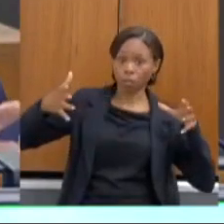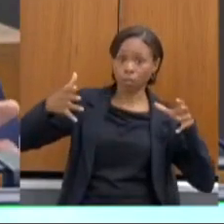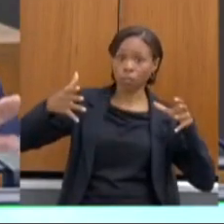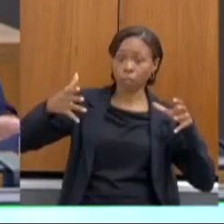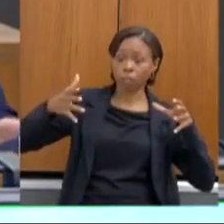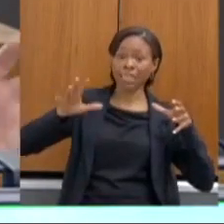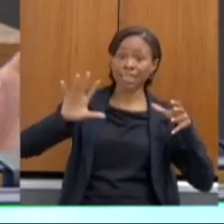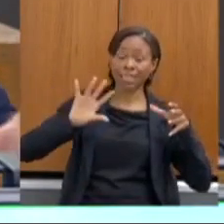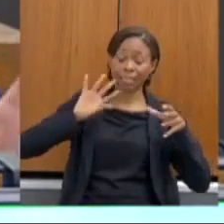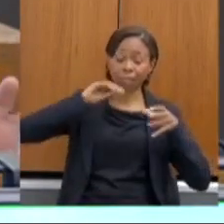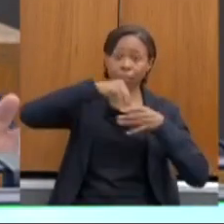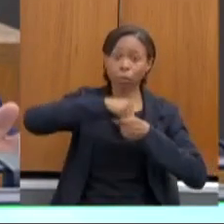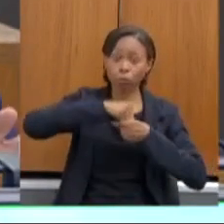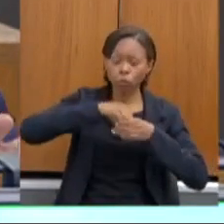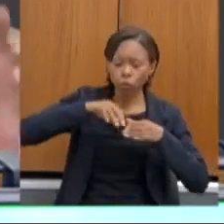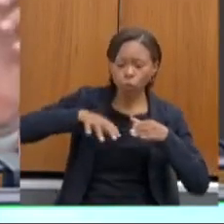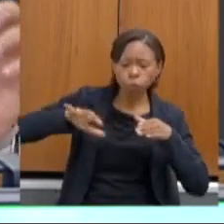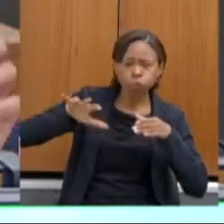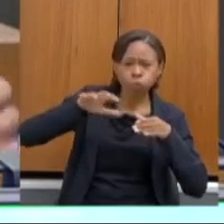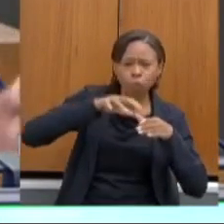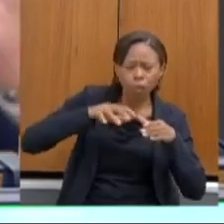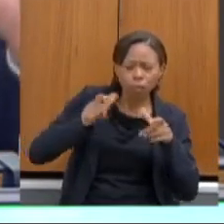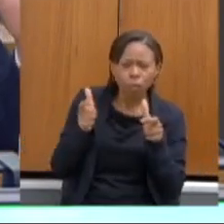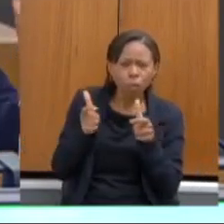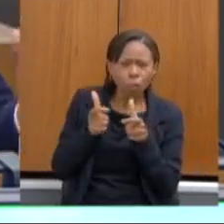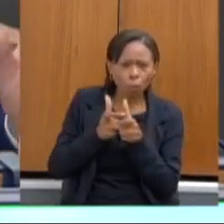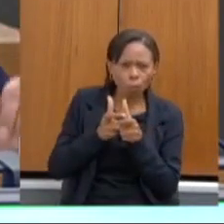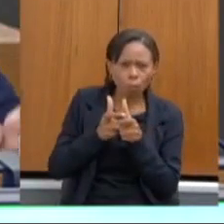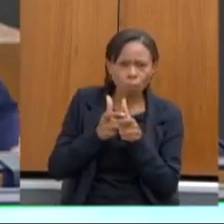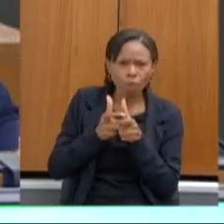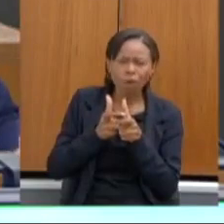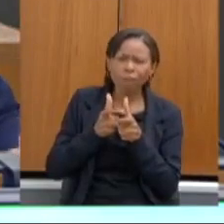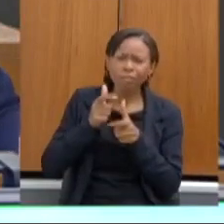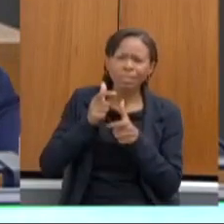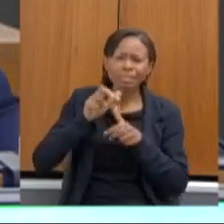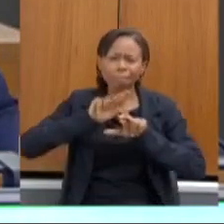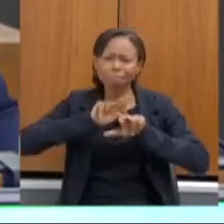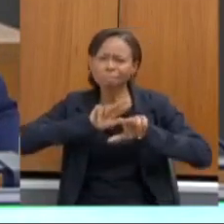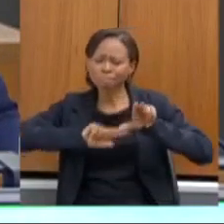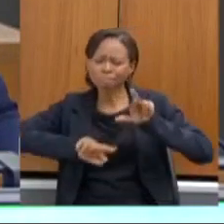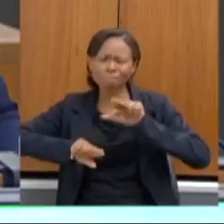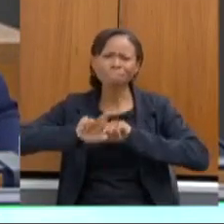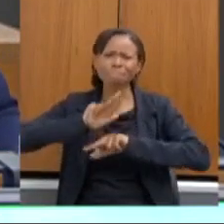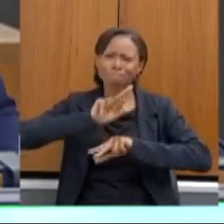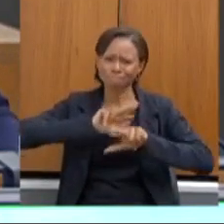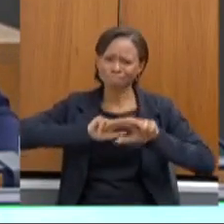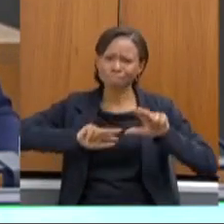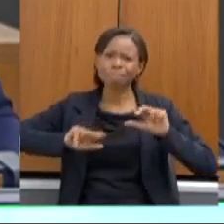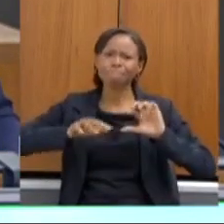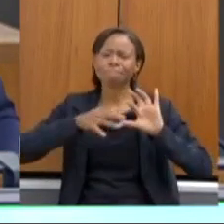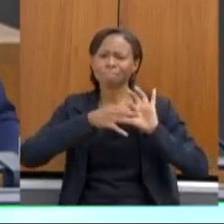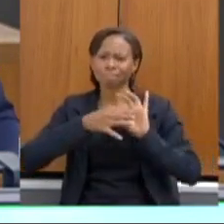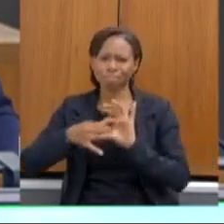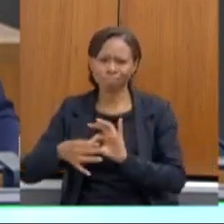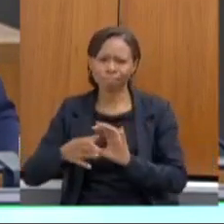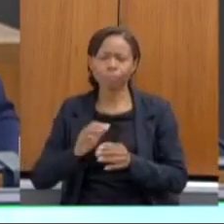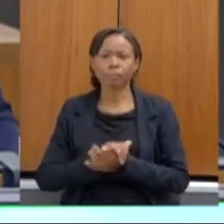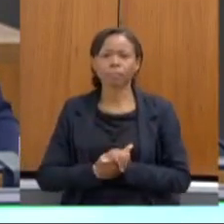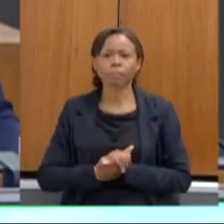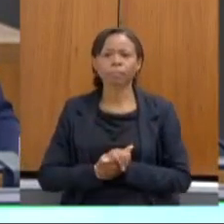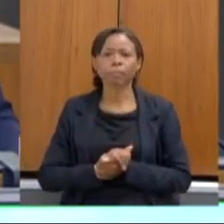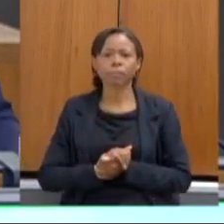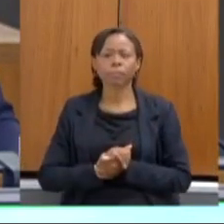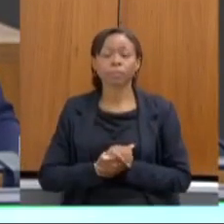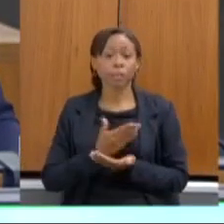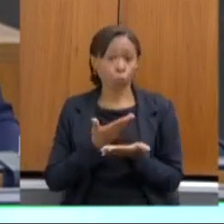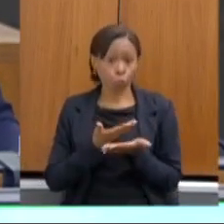microrregiões com realidades e estruturas distintas e é também fizemos um